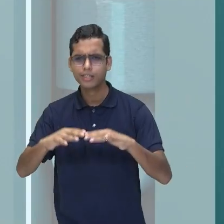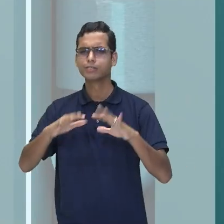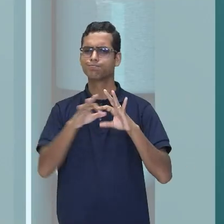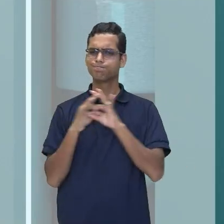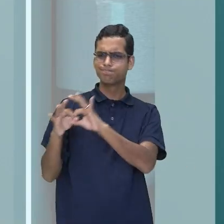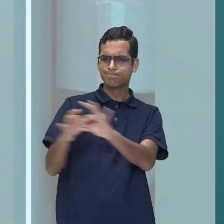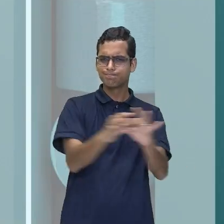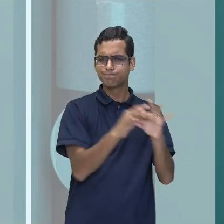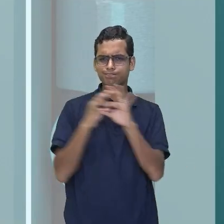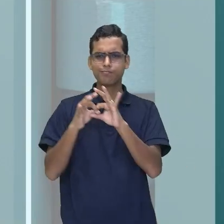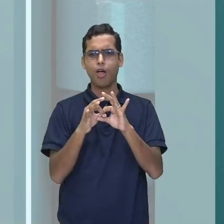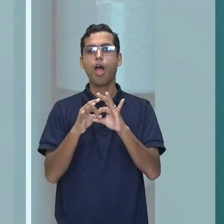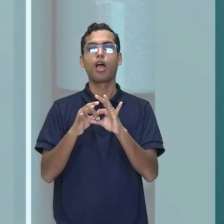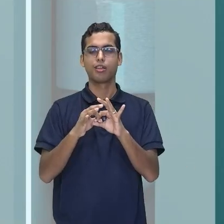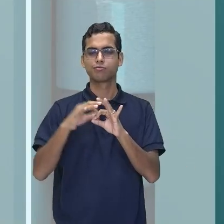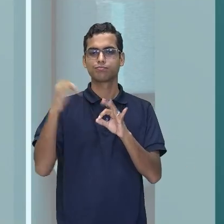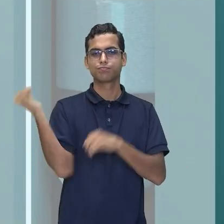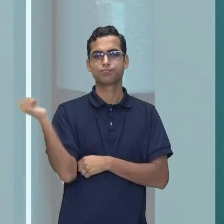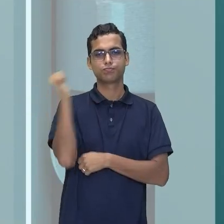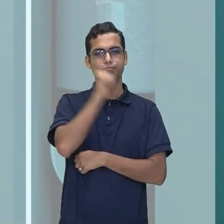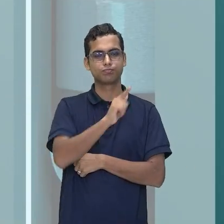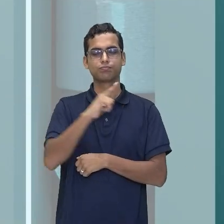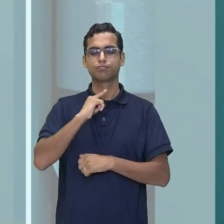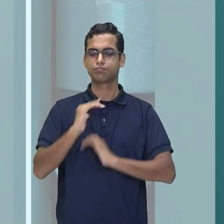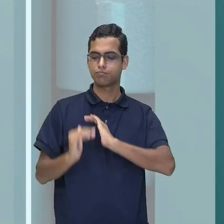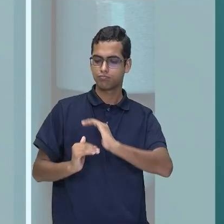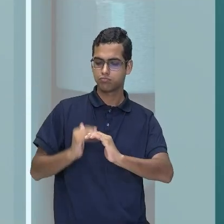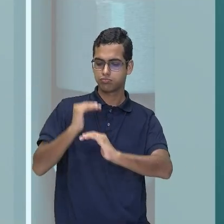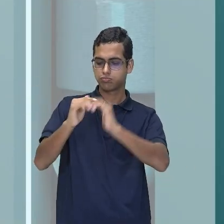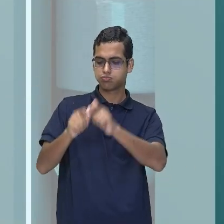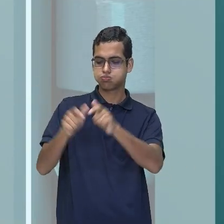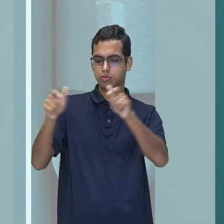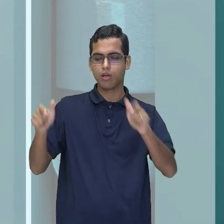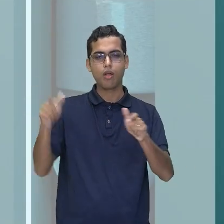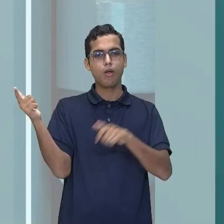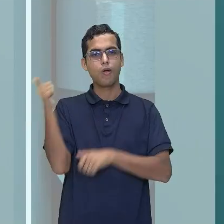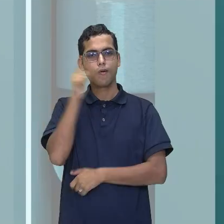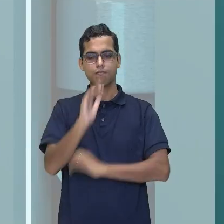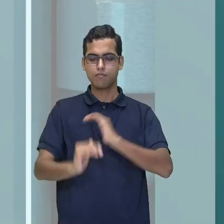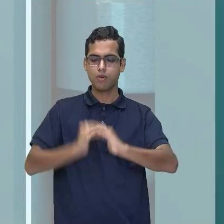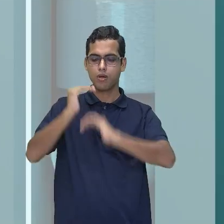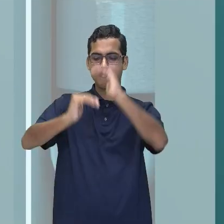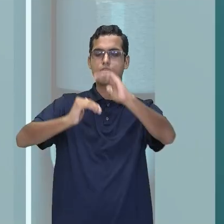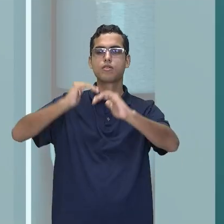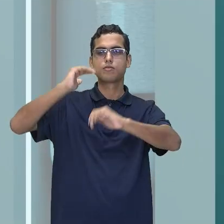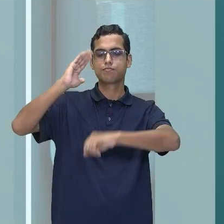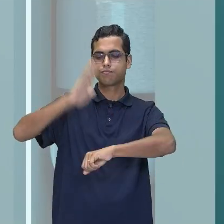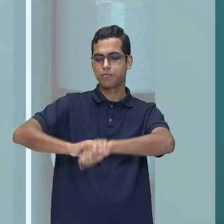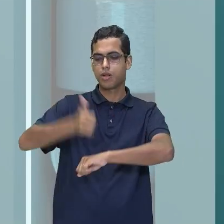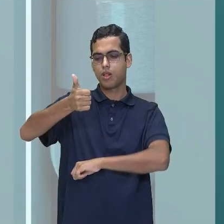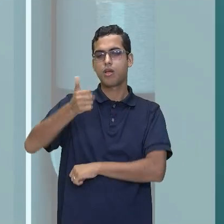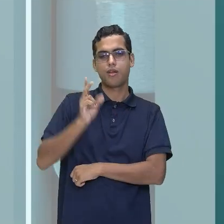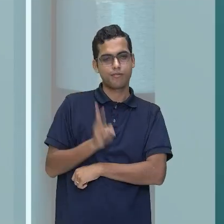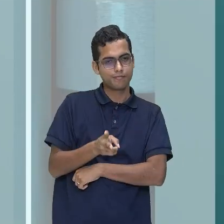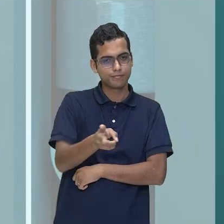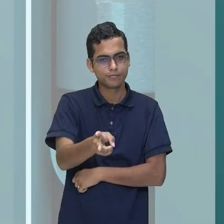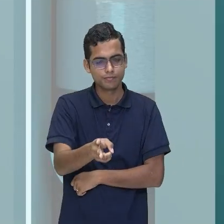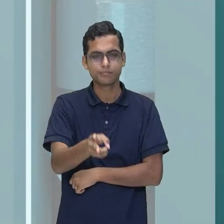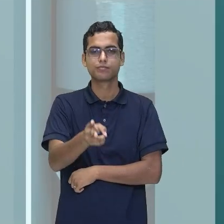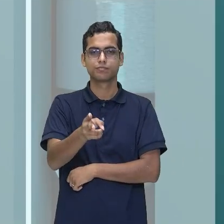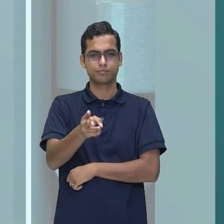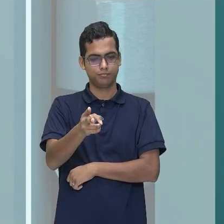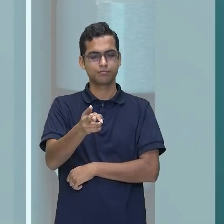isso cresça e marque ainda mais, né? E traga um desenvolvimento melhor para a comunidade, um